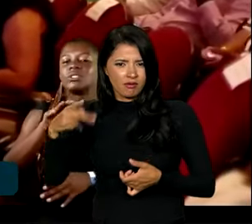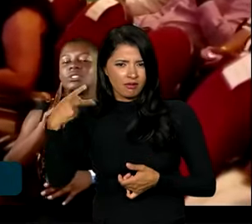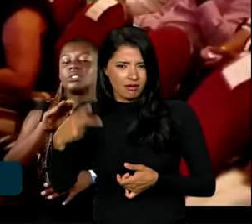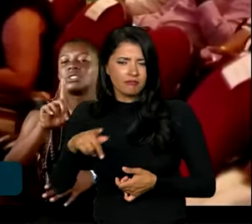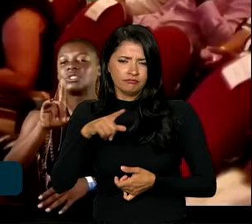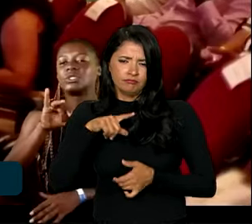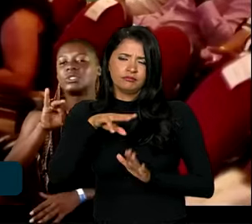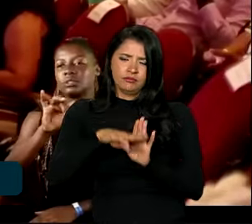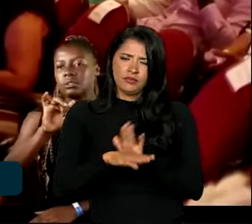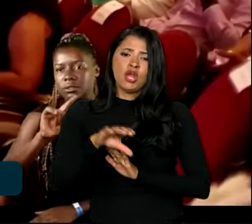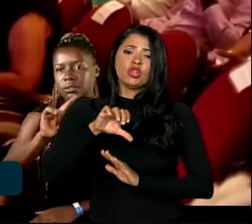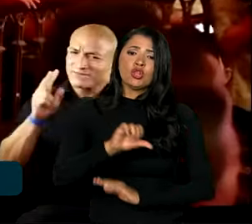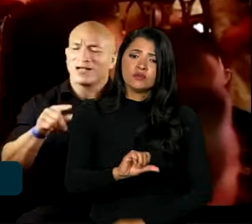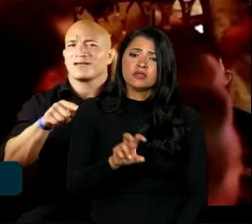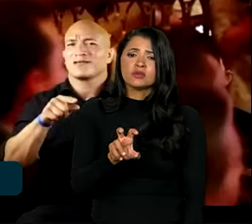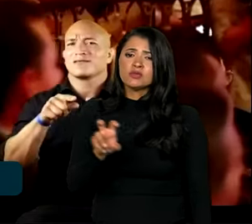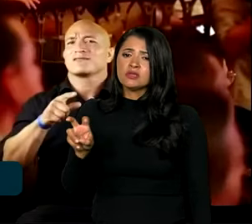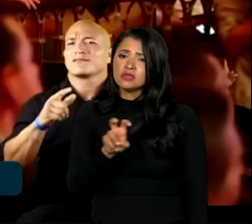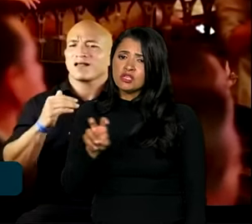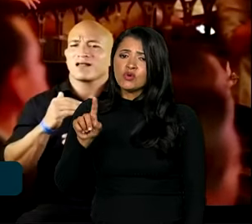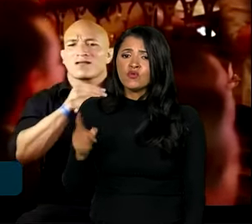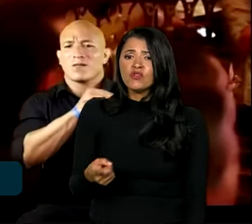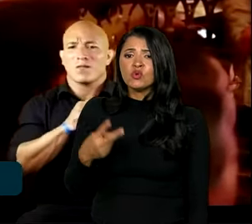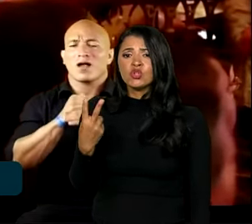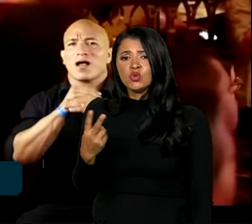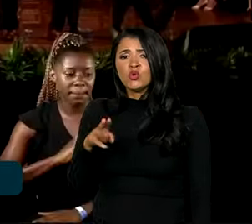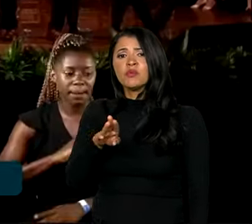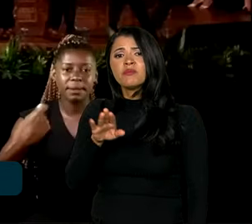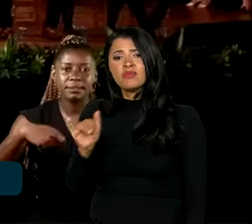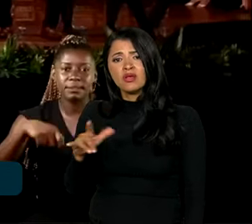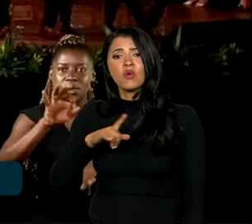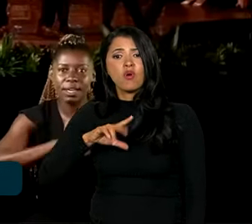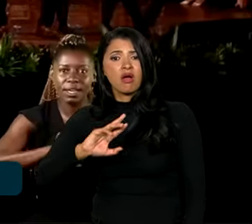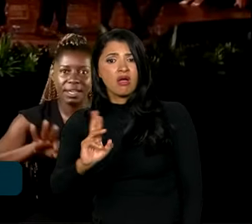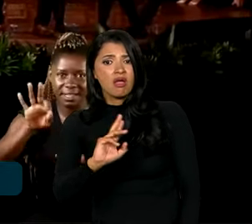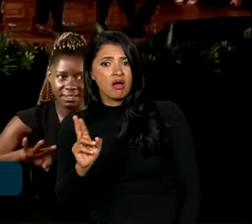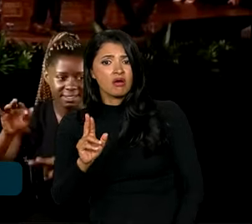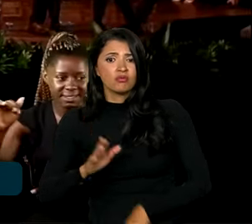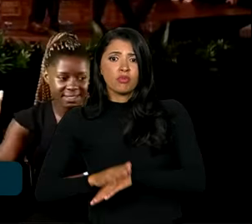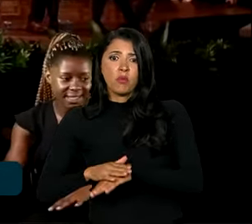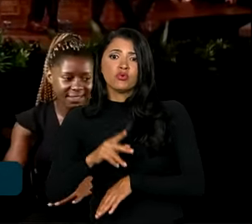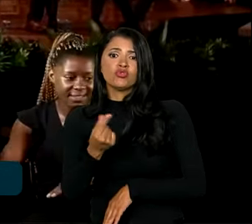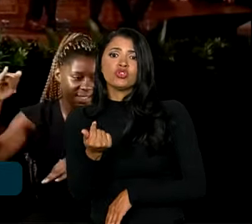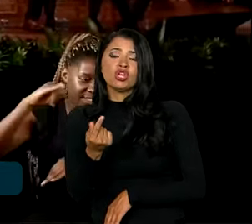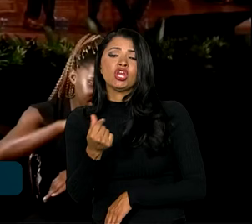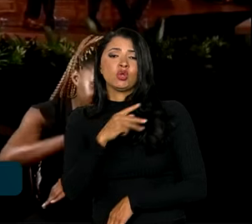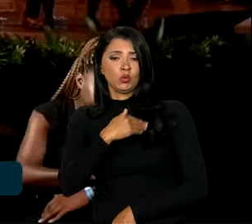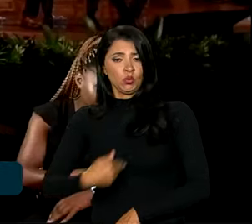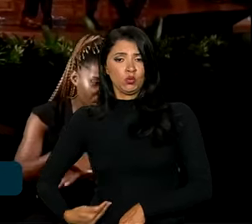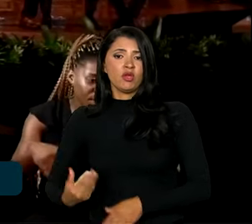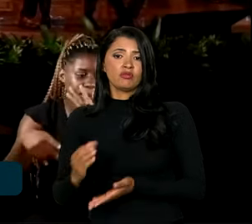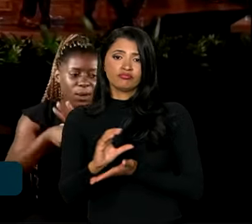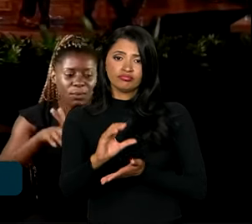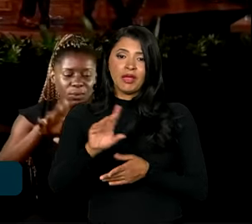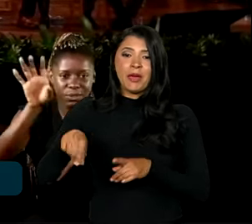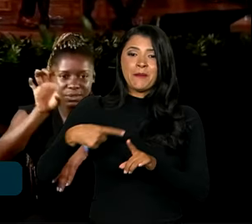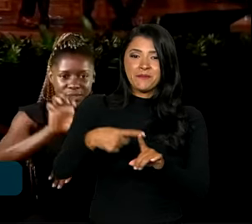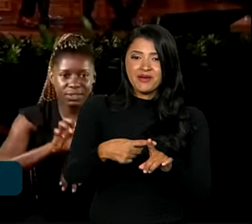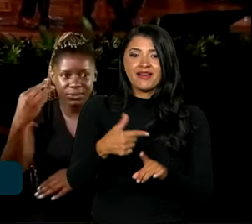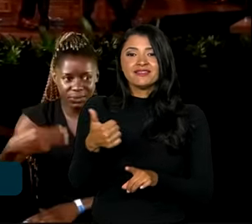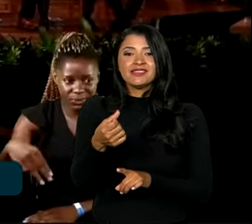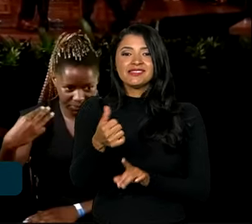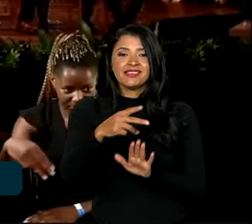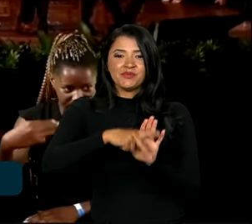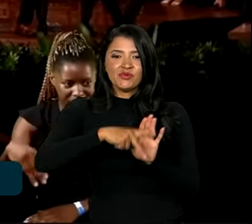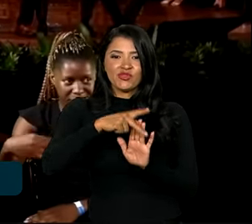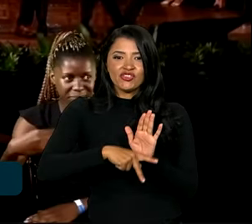com 955,2 milhões de reais em recursos públicos e ainda reúne 16 projetos